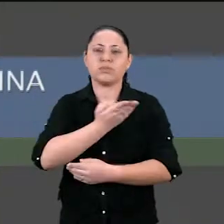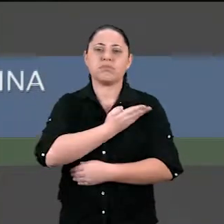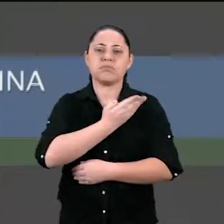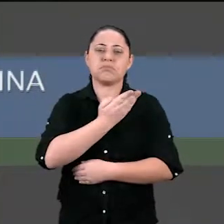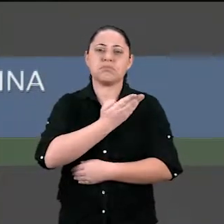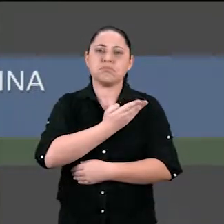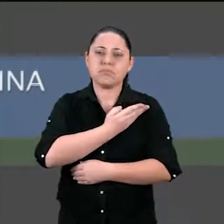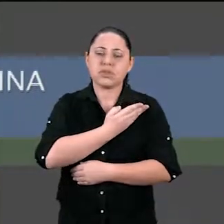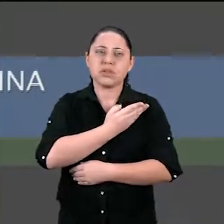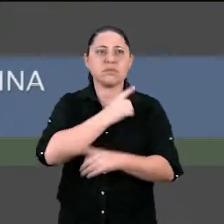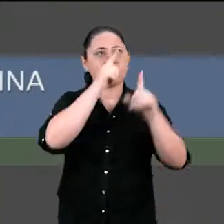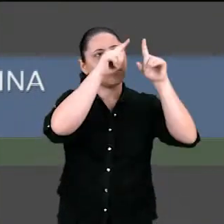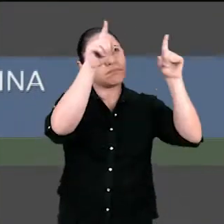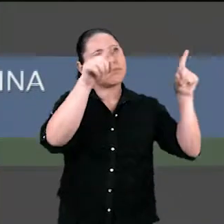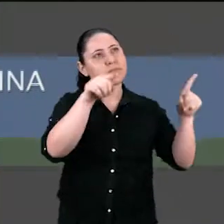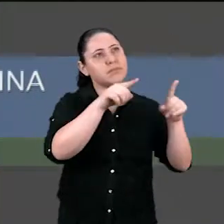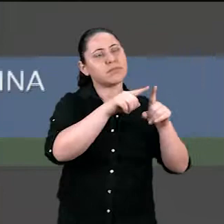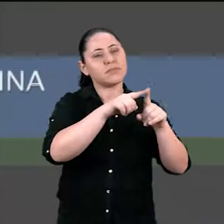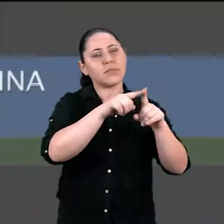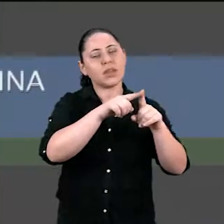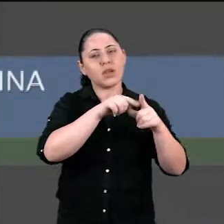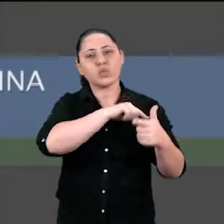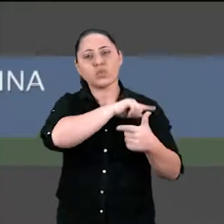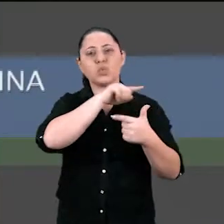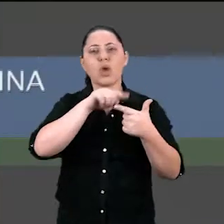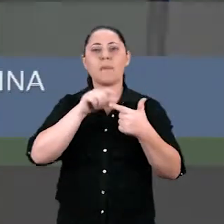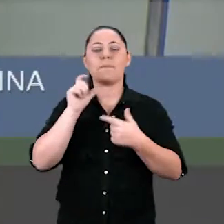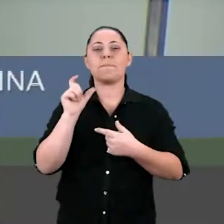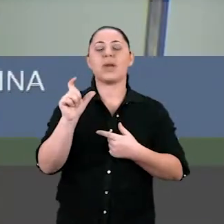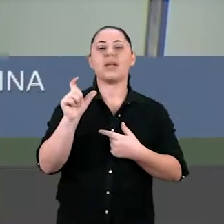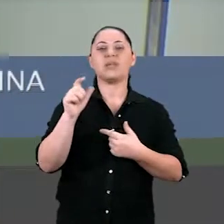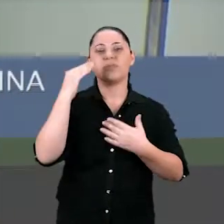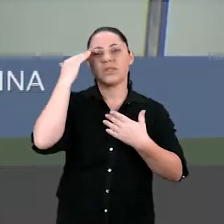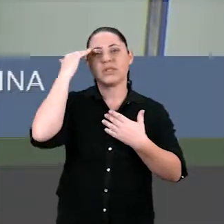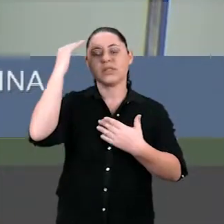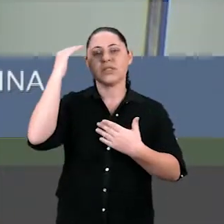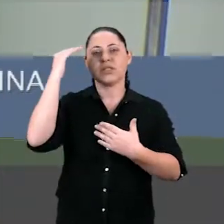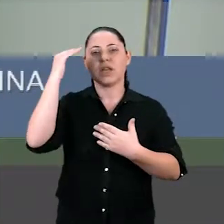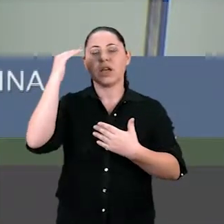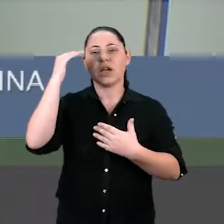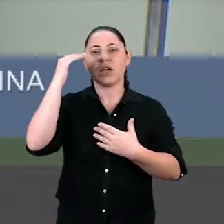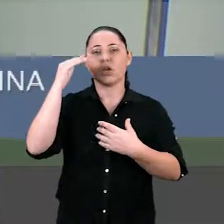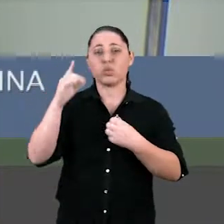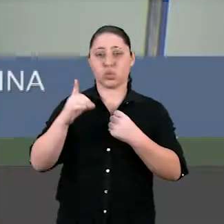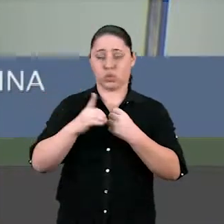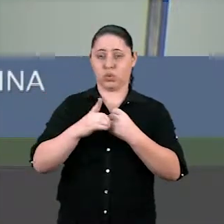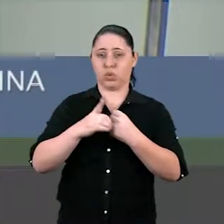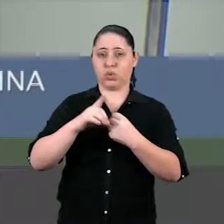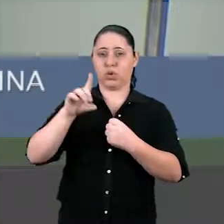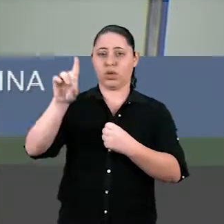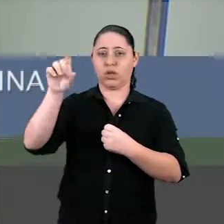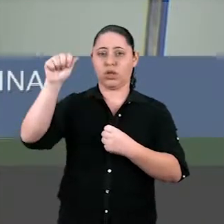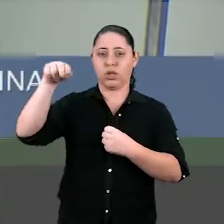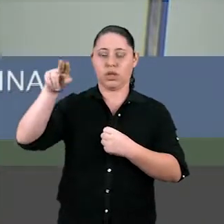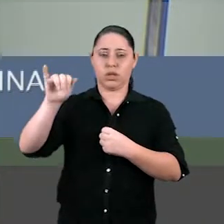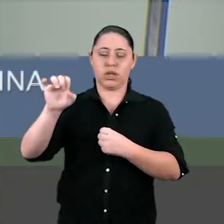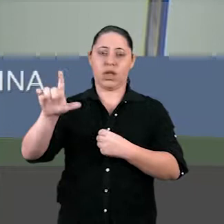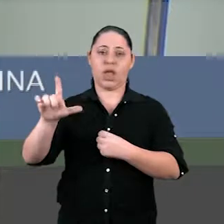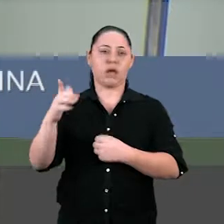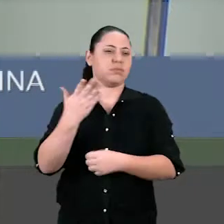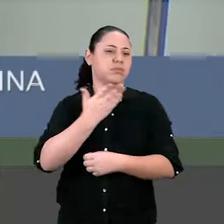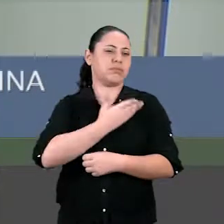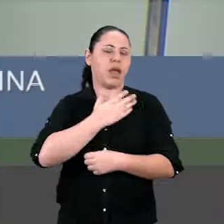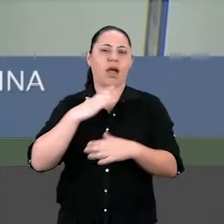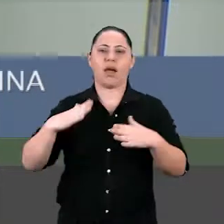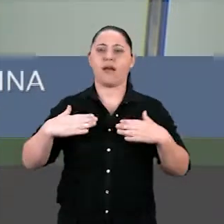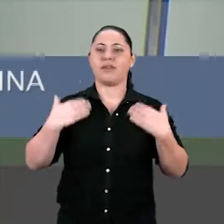amigos e colegas desse painel. Segunda palavra de agradecimento ao doutor Daniel Castro pela lianeza do convite, pela alegria, pela